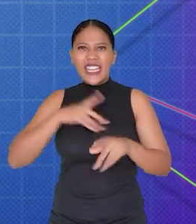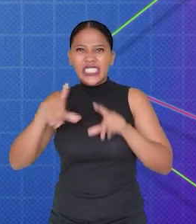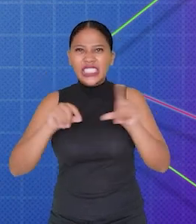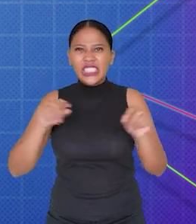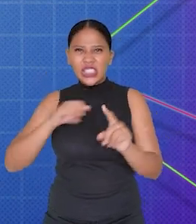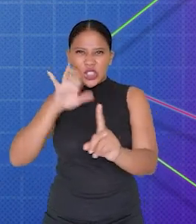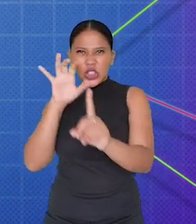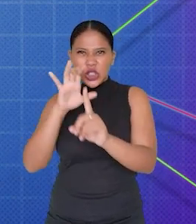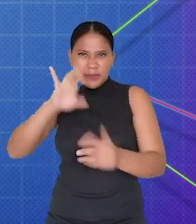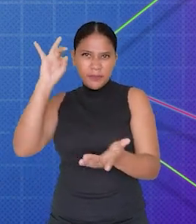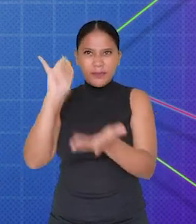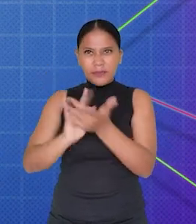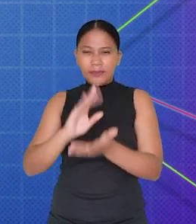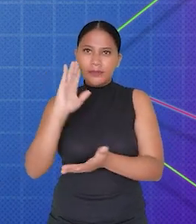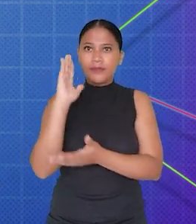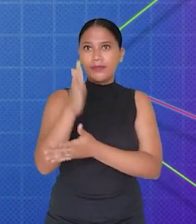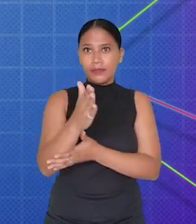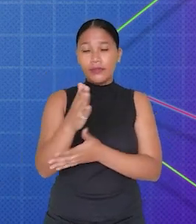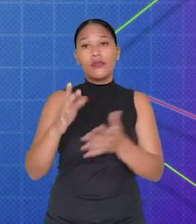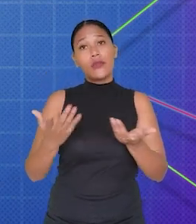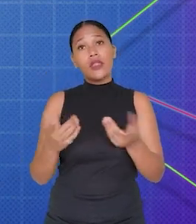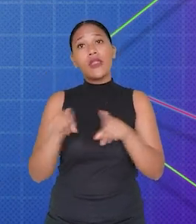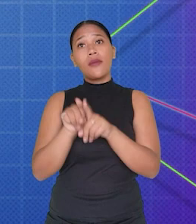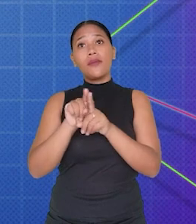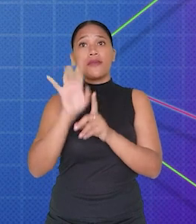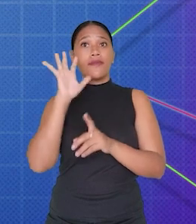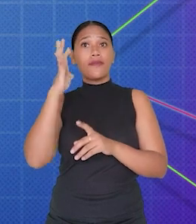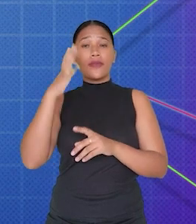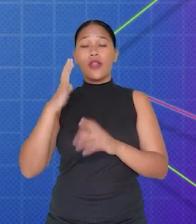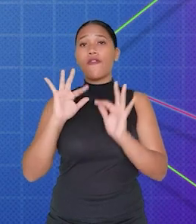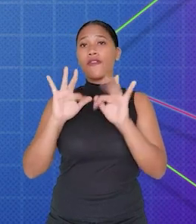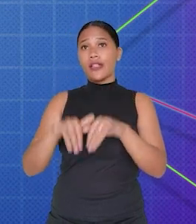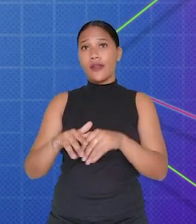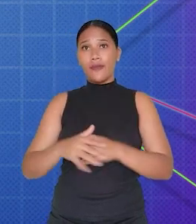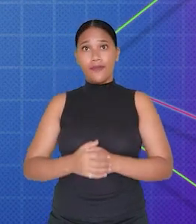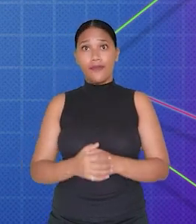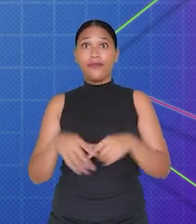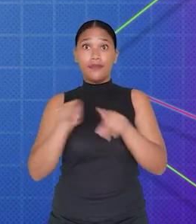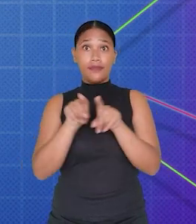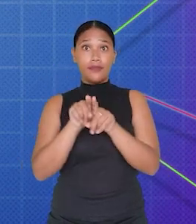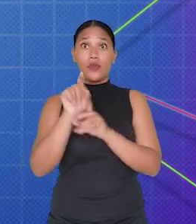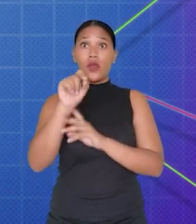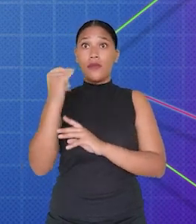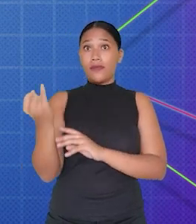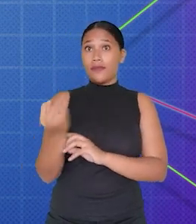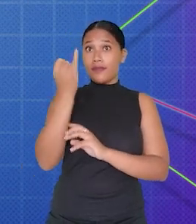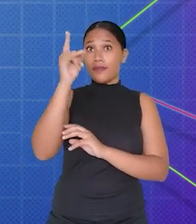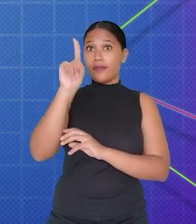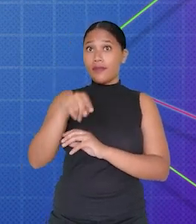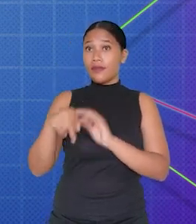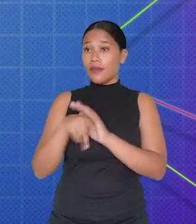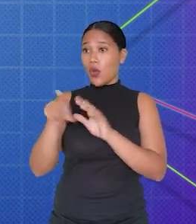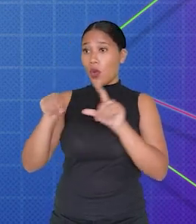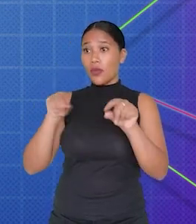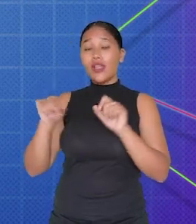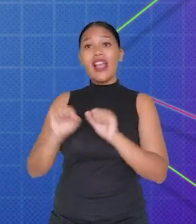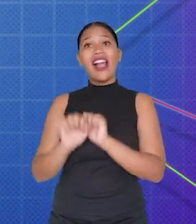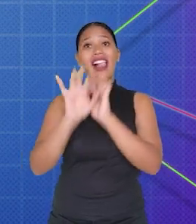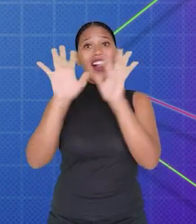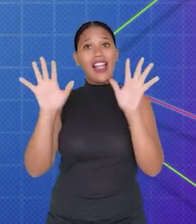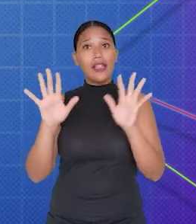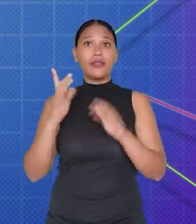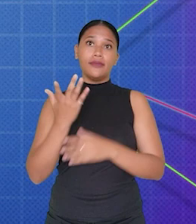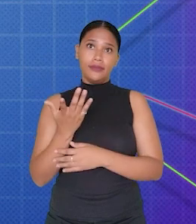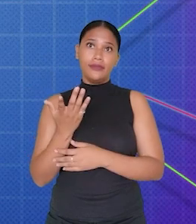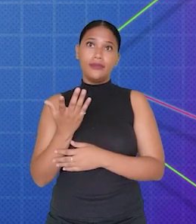do jogador influenciam a direção da história e determinam seu desfecho final. Além disso, é importante que essas opções sejam claras e